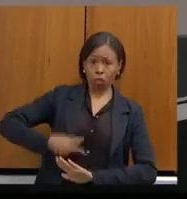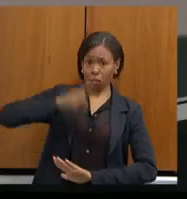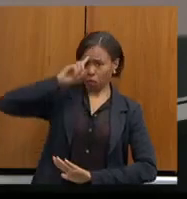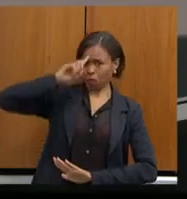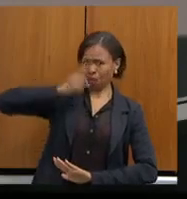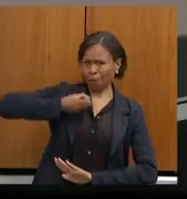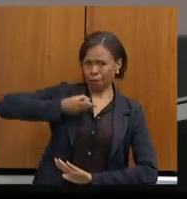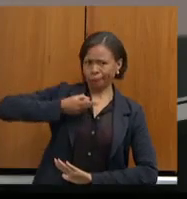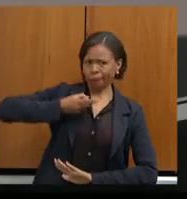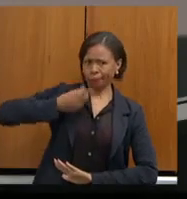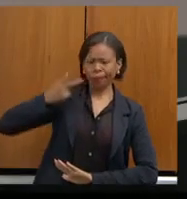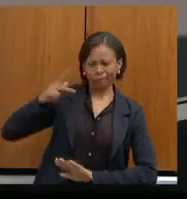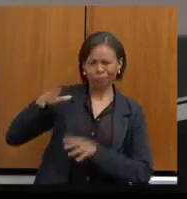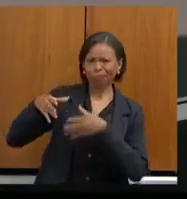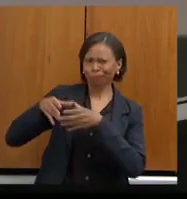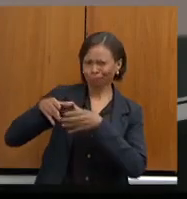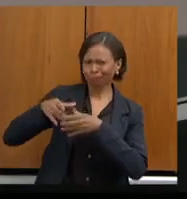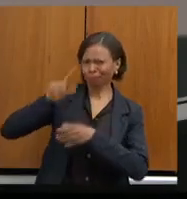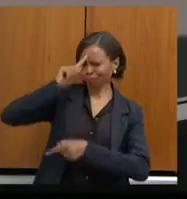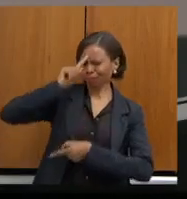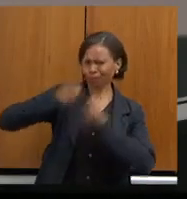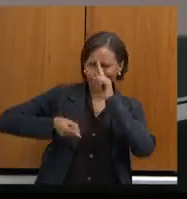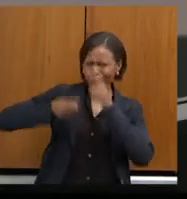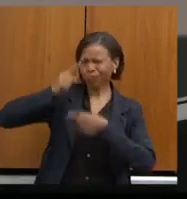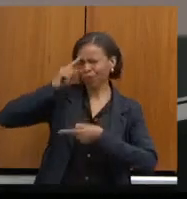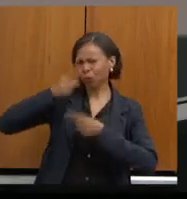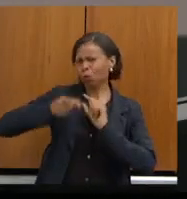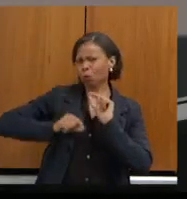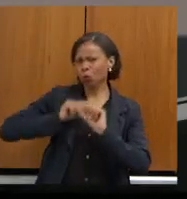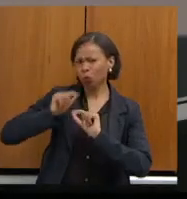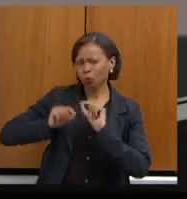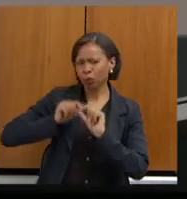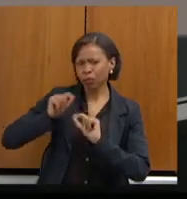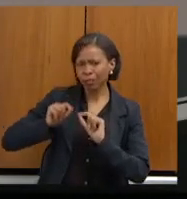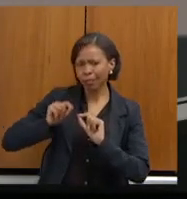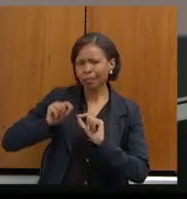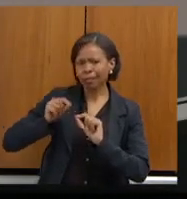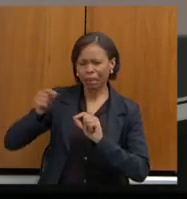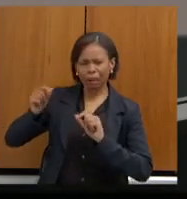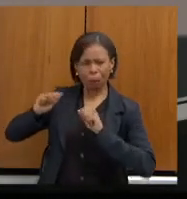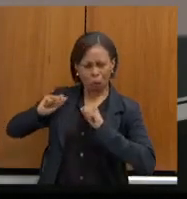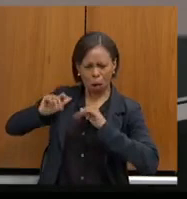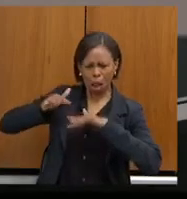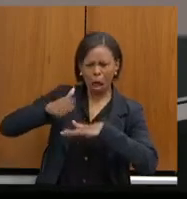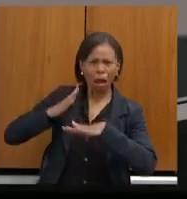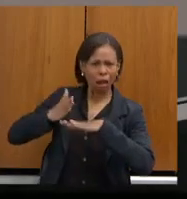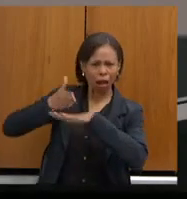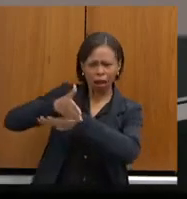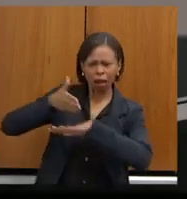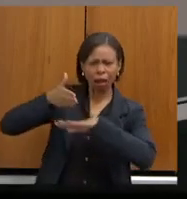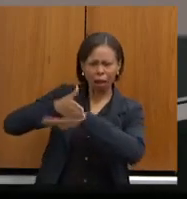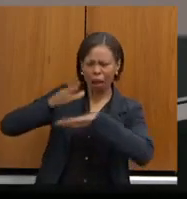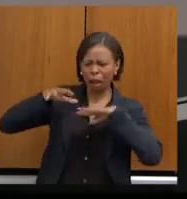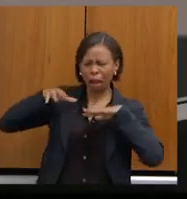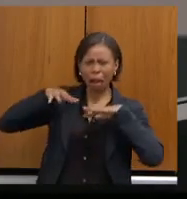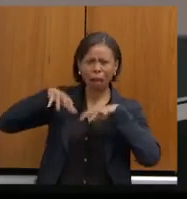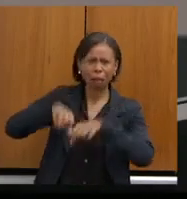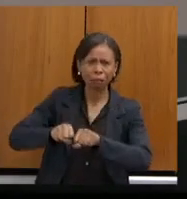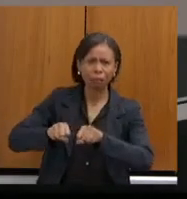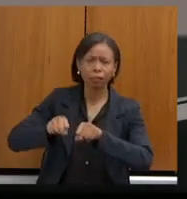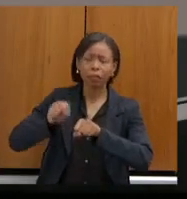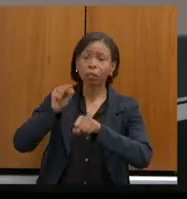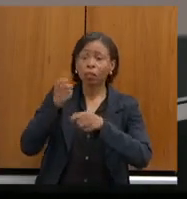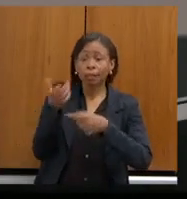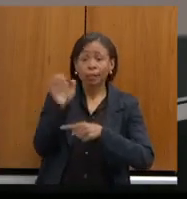turma dele nós vimos aí a invenção a as invasões grassar em soltas no